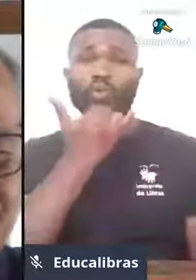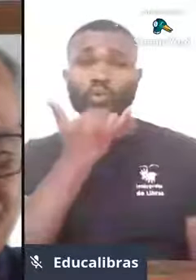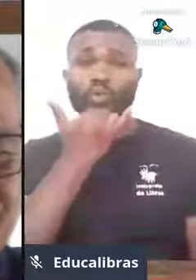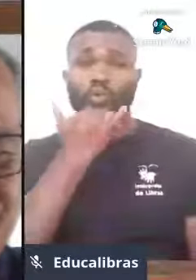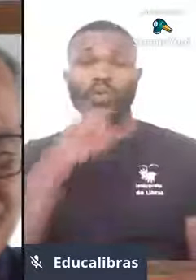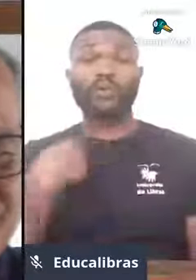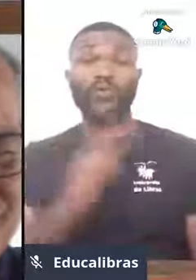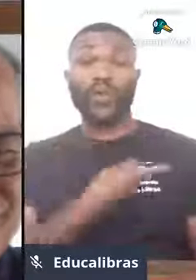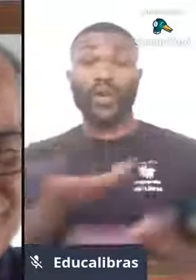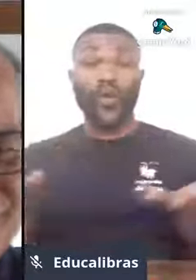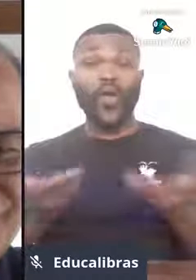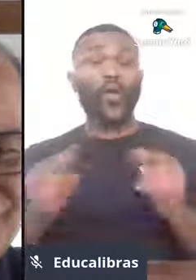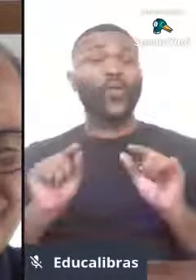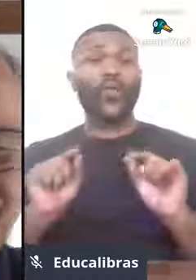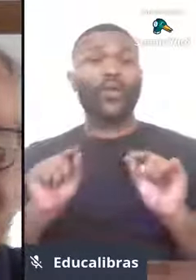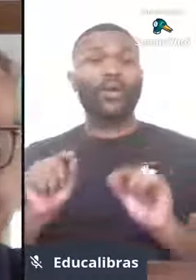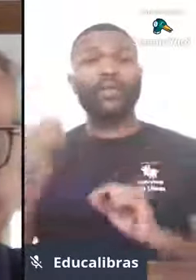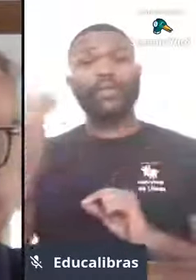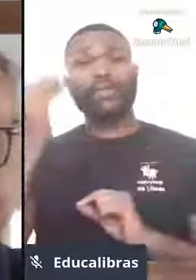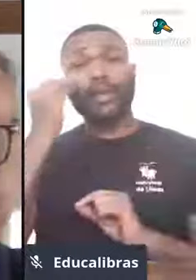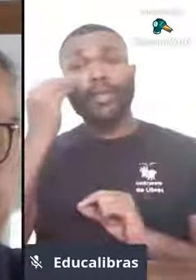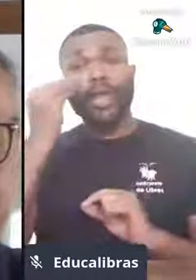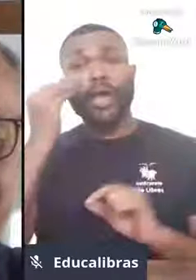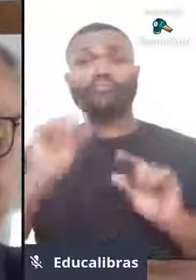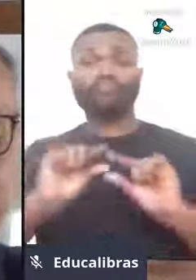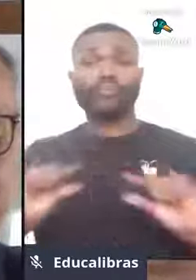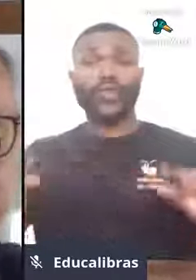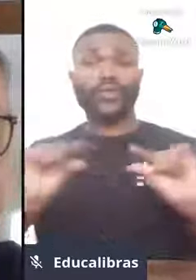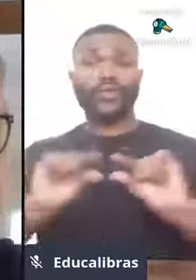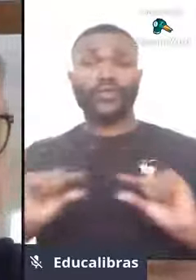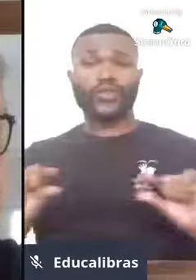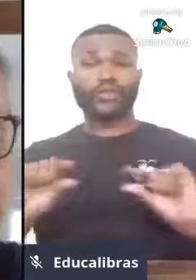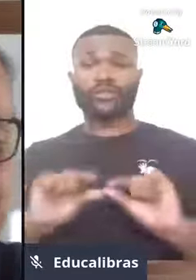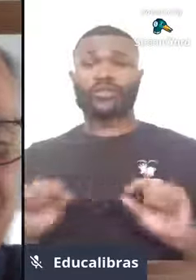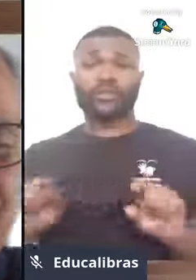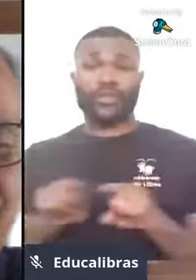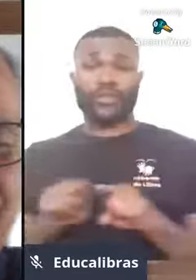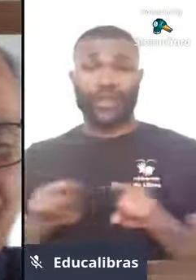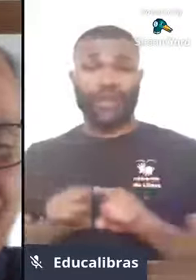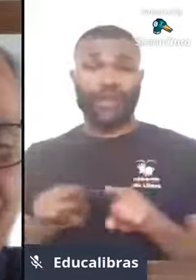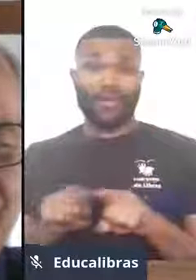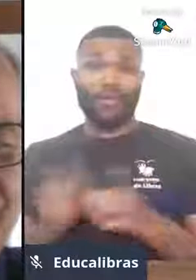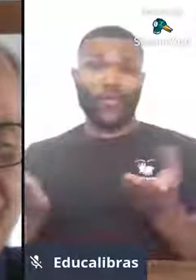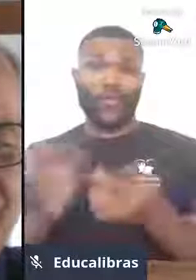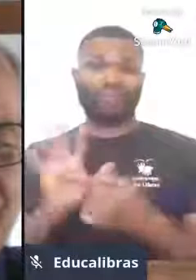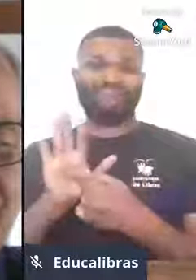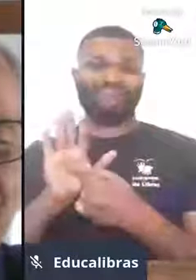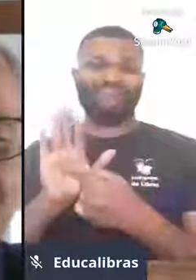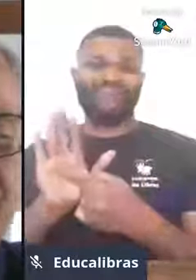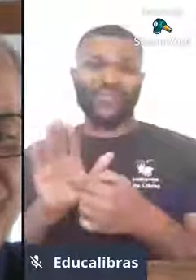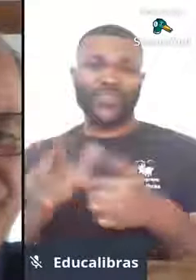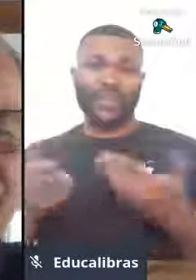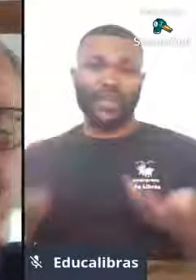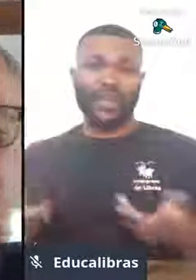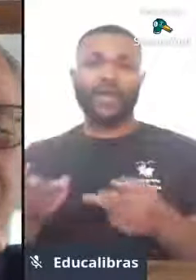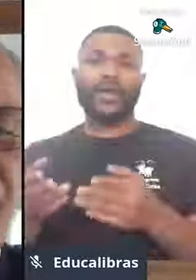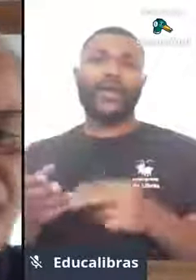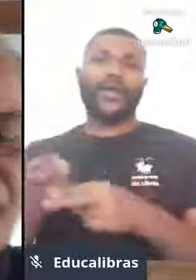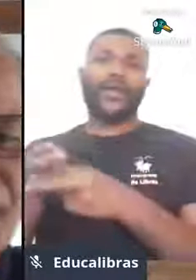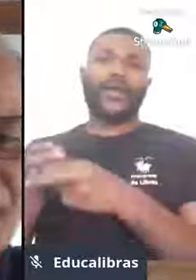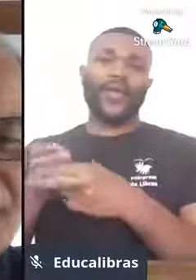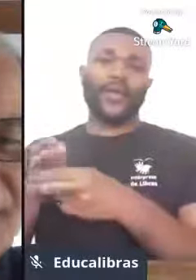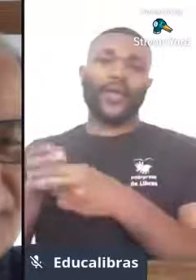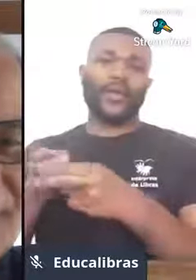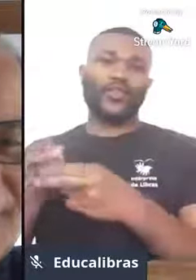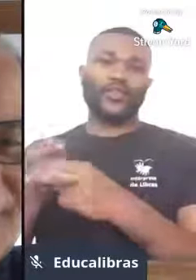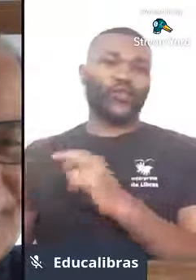tentando colocar legenda também na transmissão, mas esses aplicativos não têm ajudado